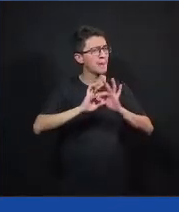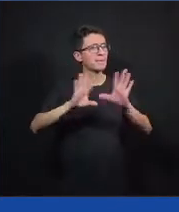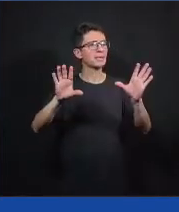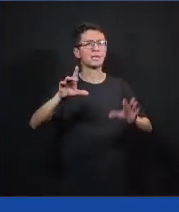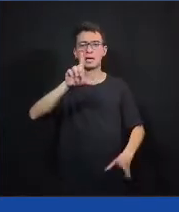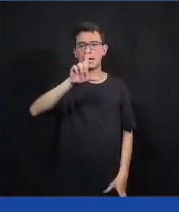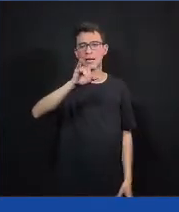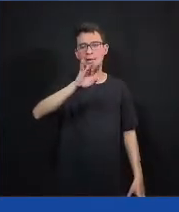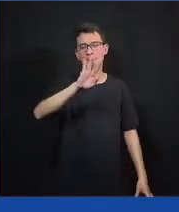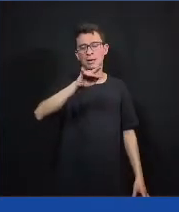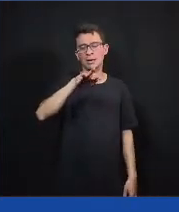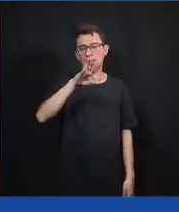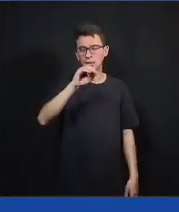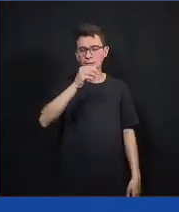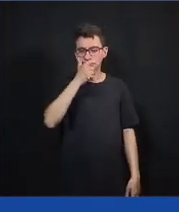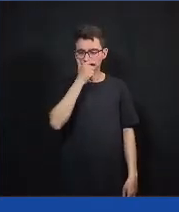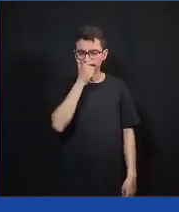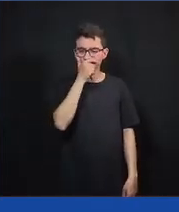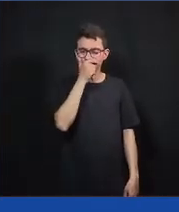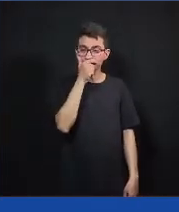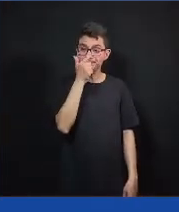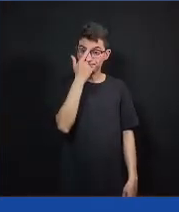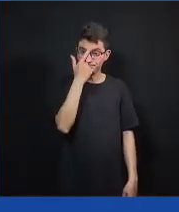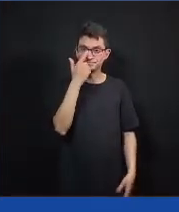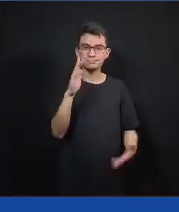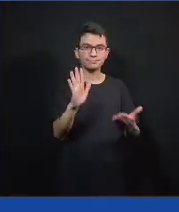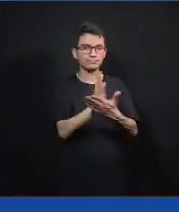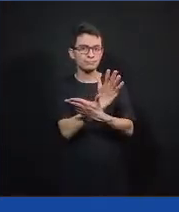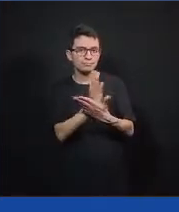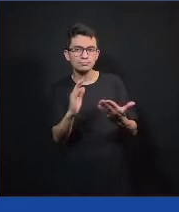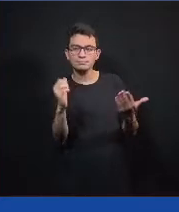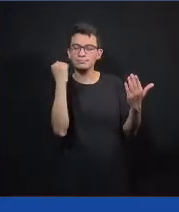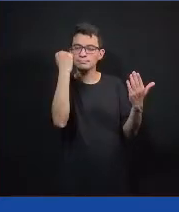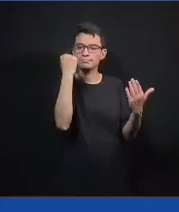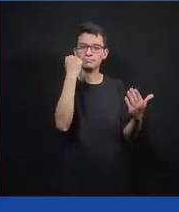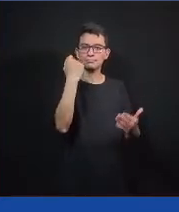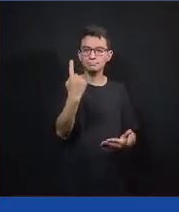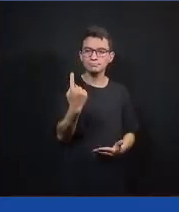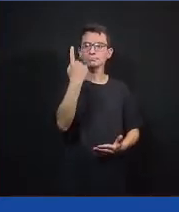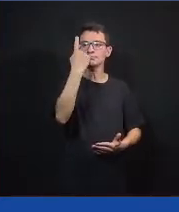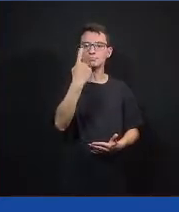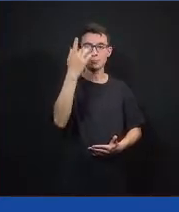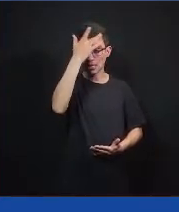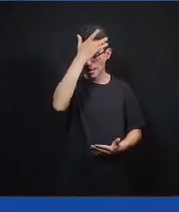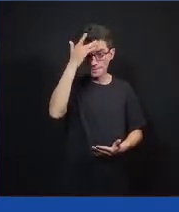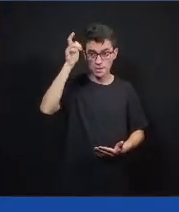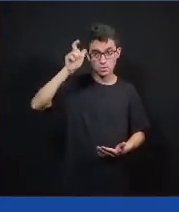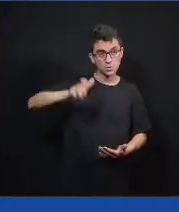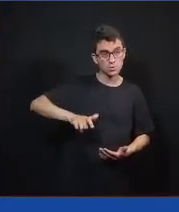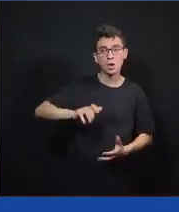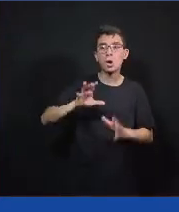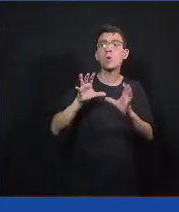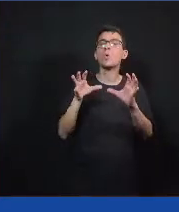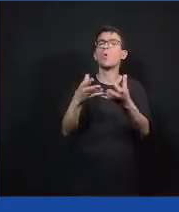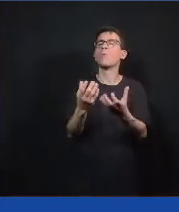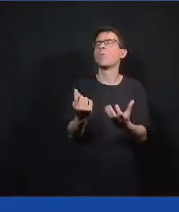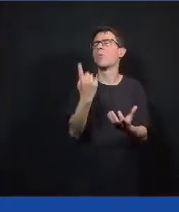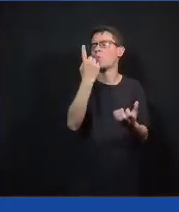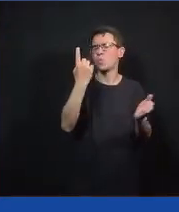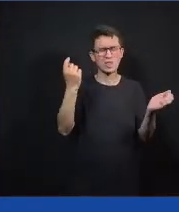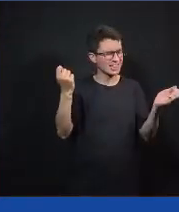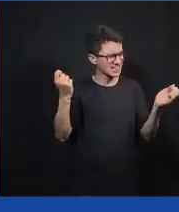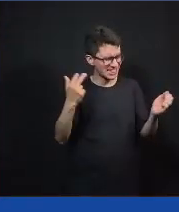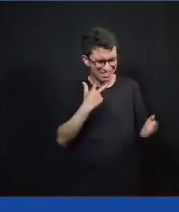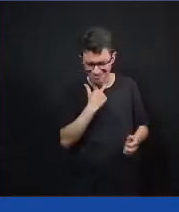o poder, isto é, de se dividir o poder, é que uma única pessoa ou um único grupo não tenham capacidade